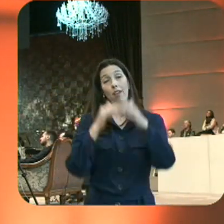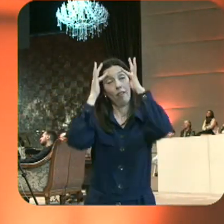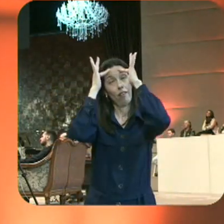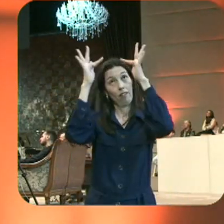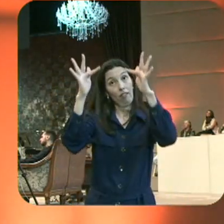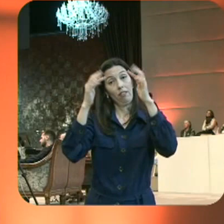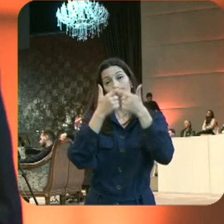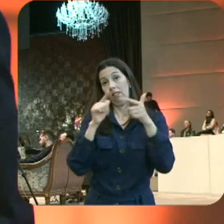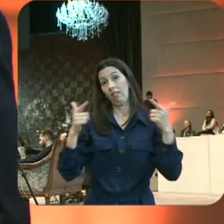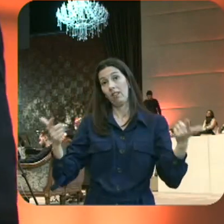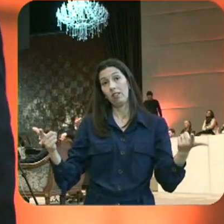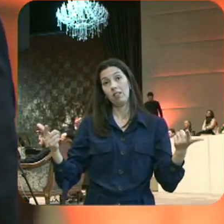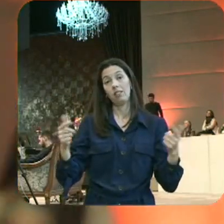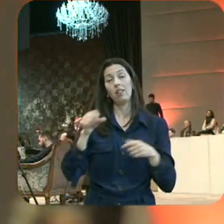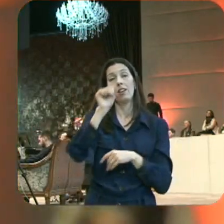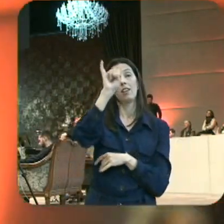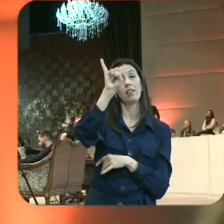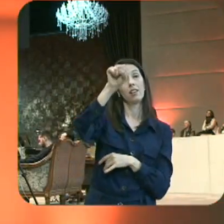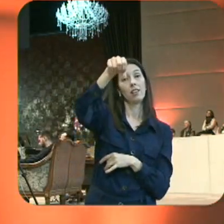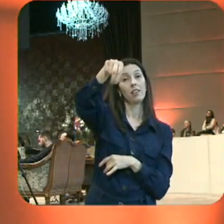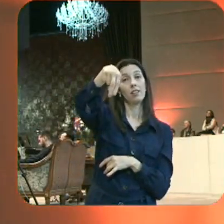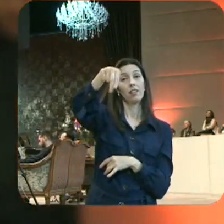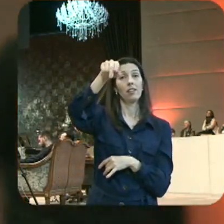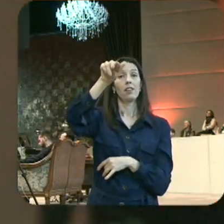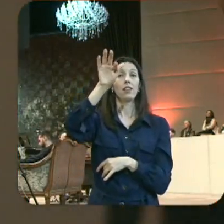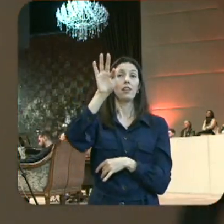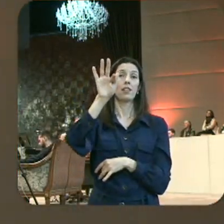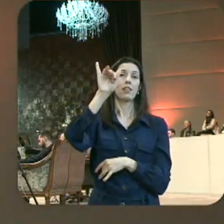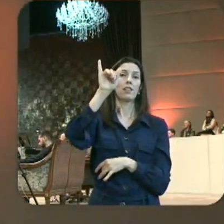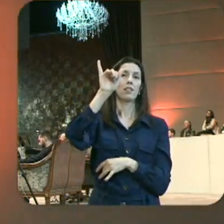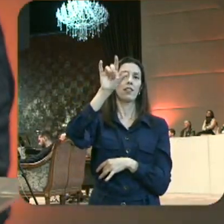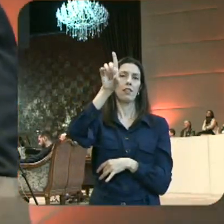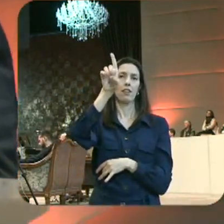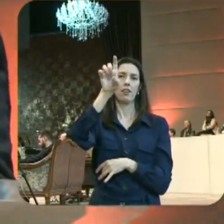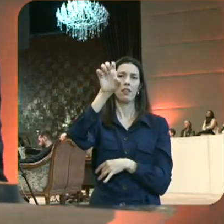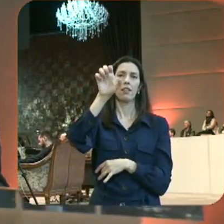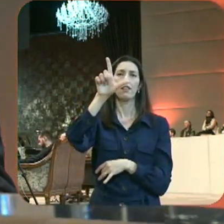infidelidade. E a infidelidade tem consequências.